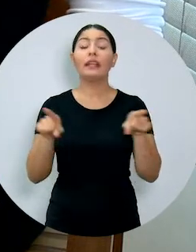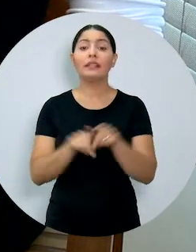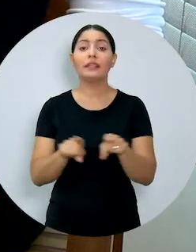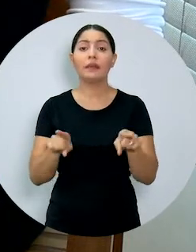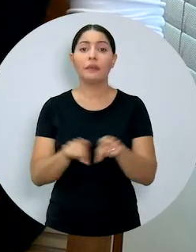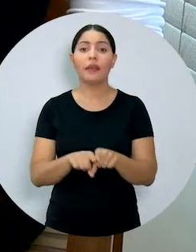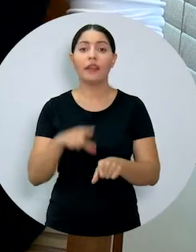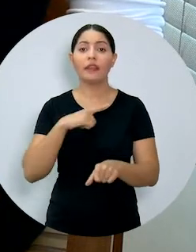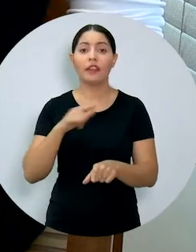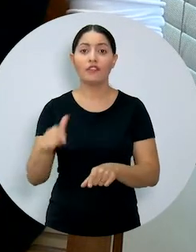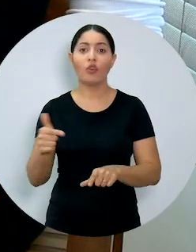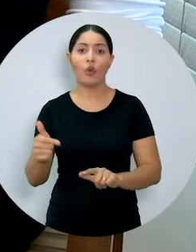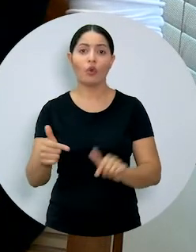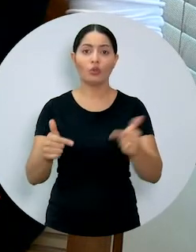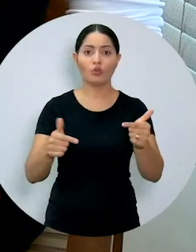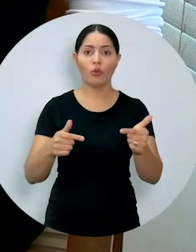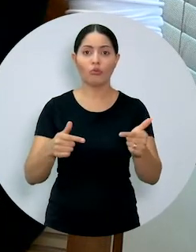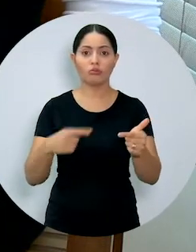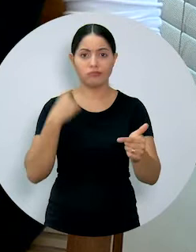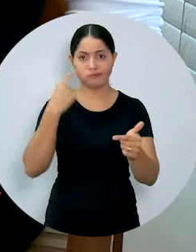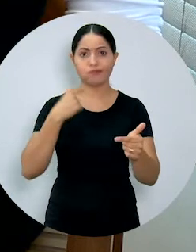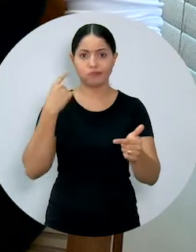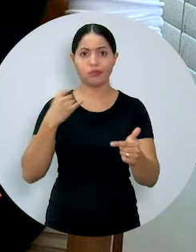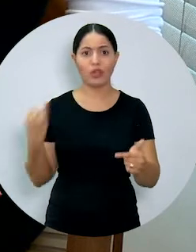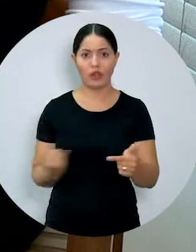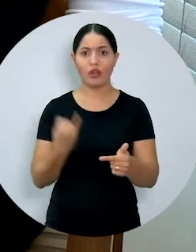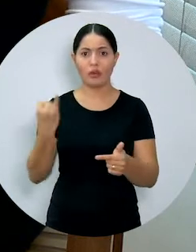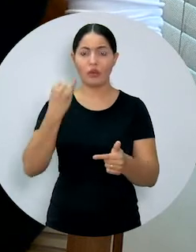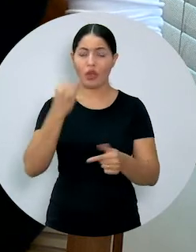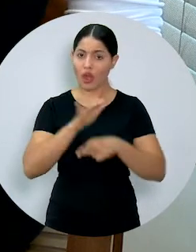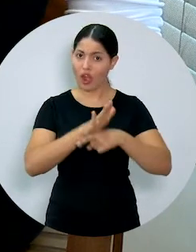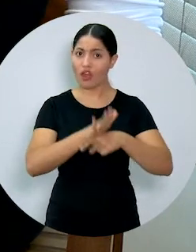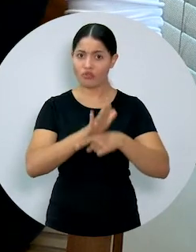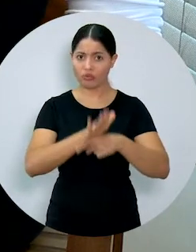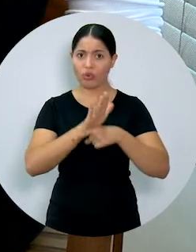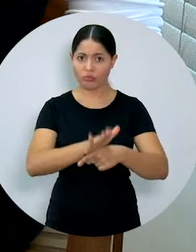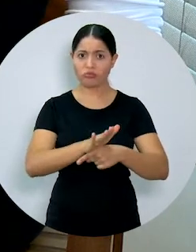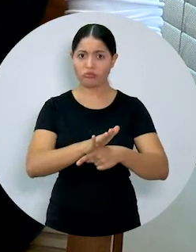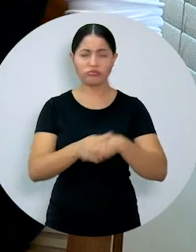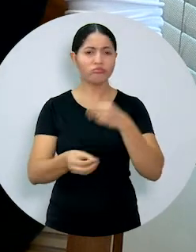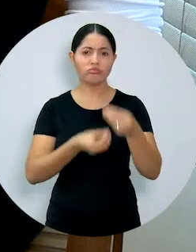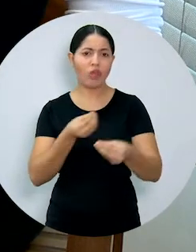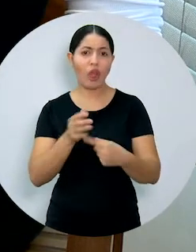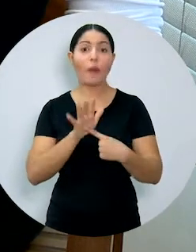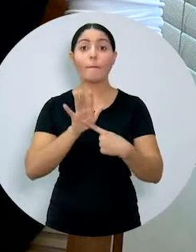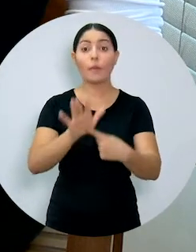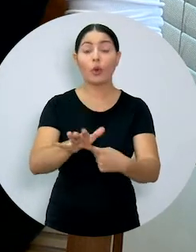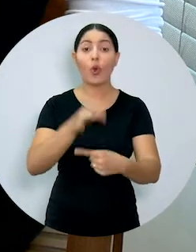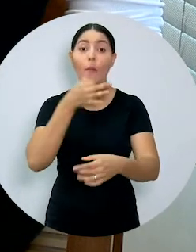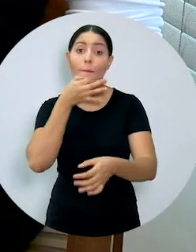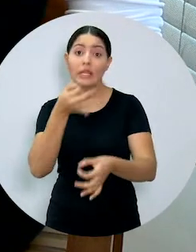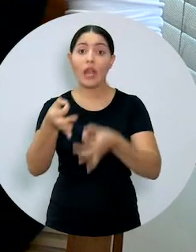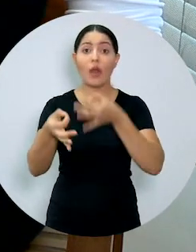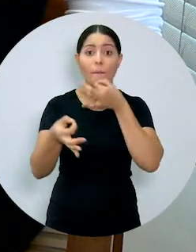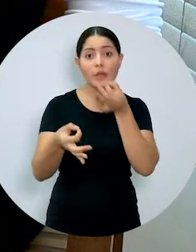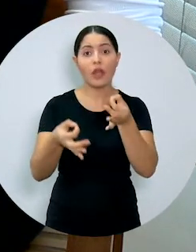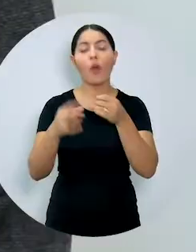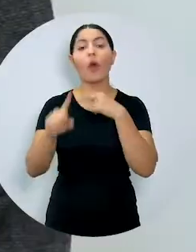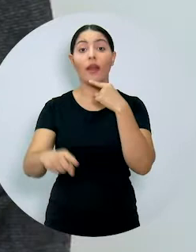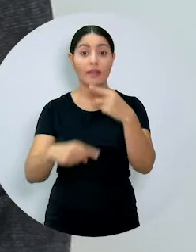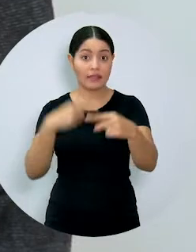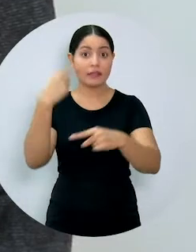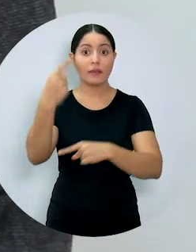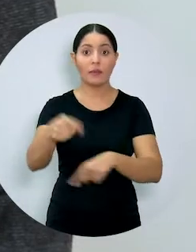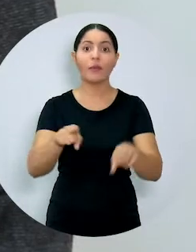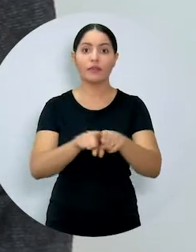Advogados contribuiu em muito com a Constituinte, apresentando várias importantes sugestões. Depois a